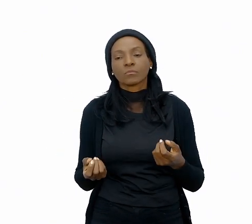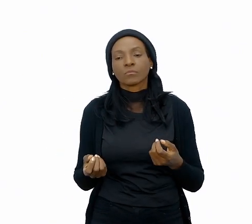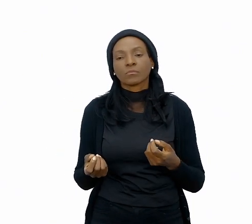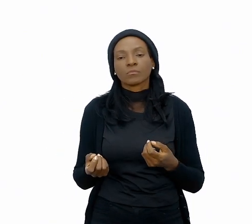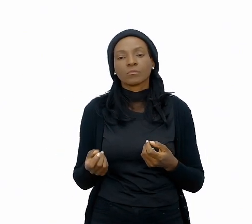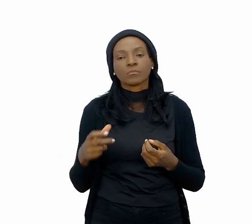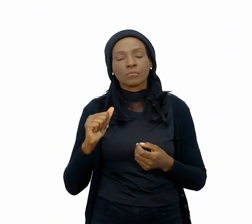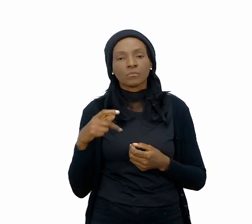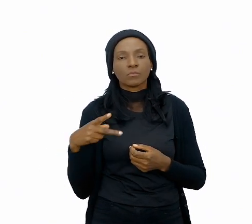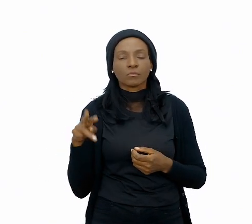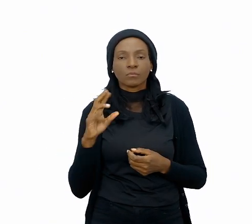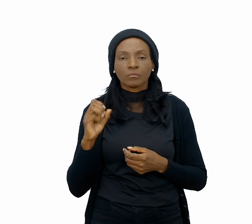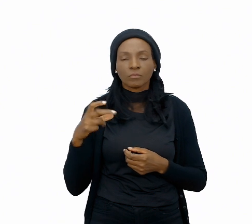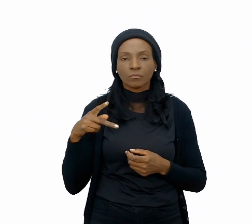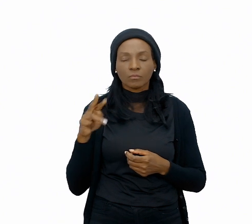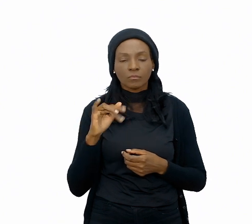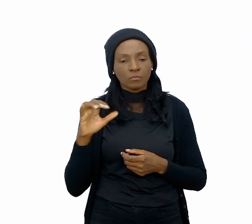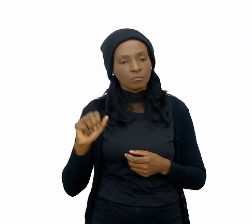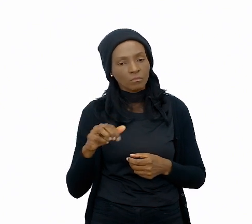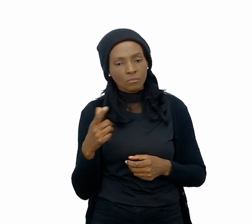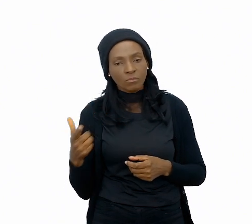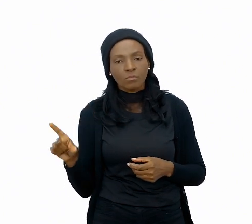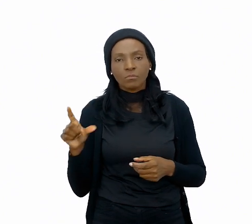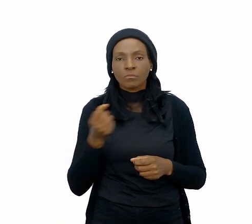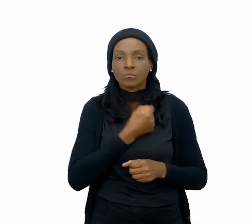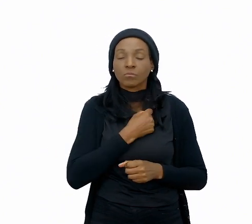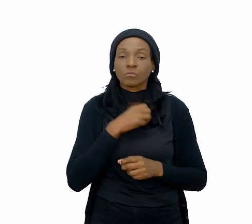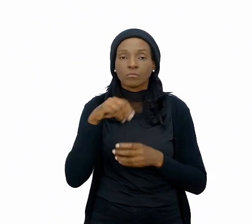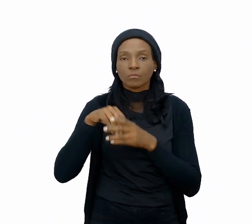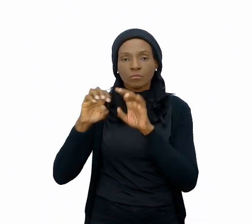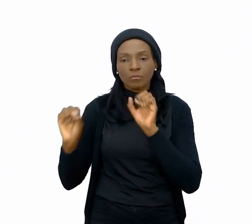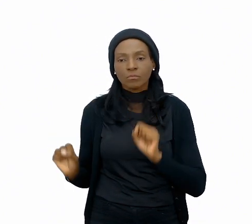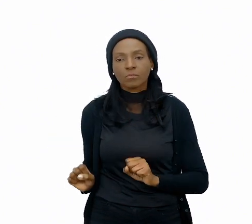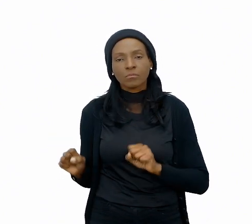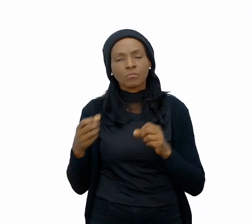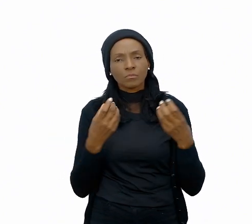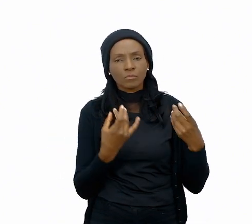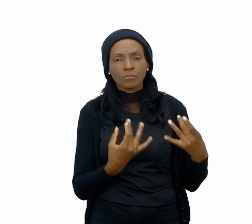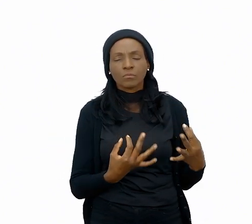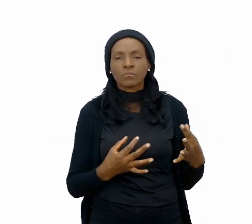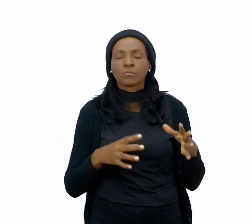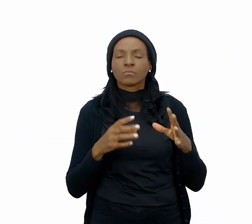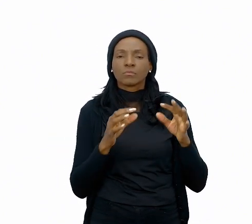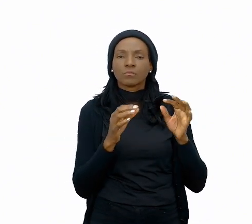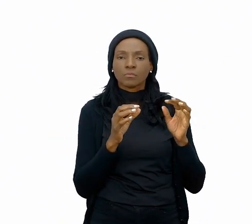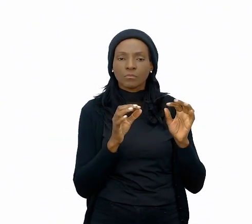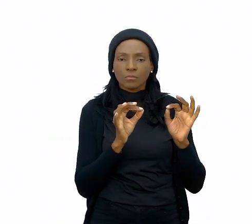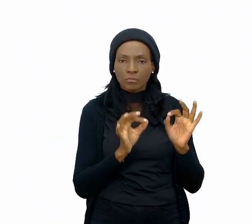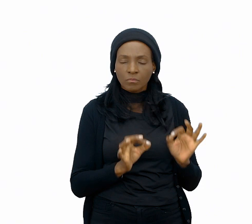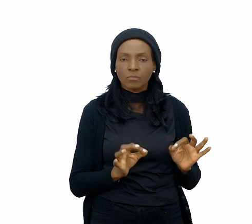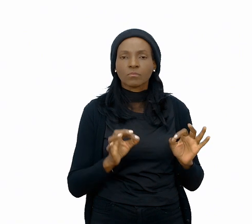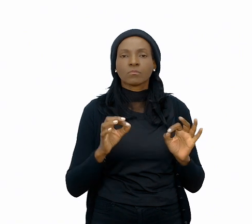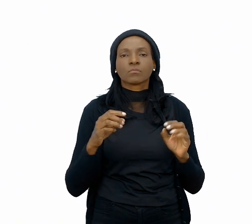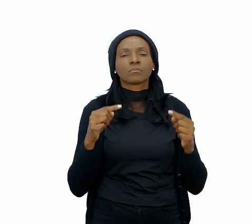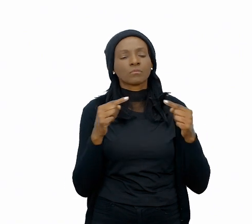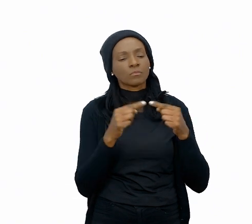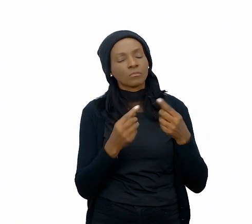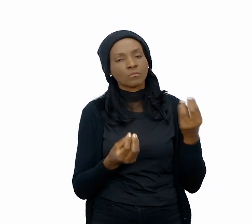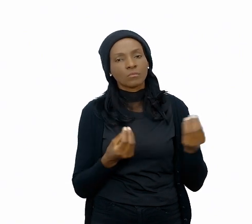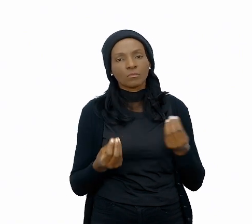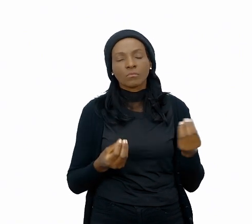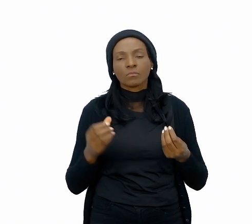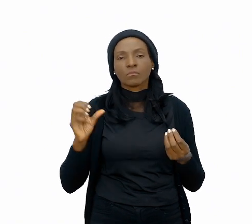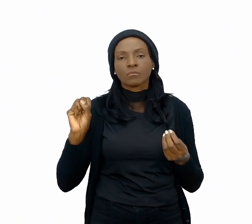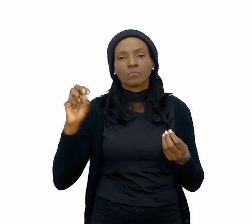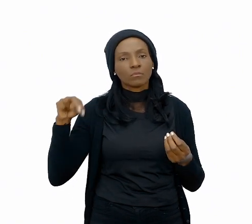dos números do nosso sistema, orientar também a aplicação da sondagem,